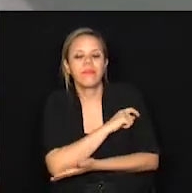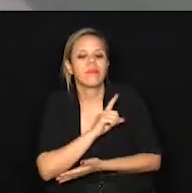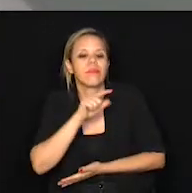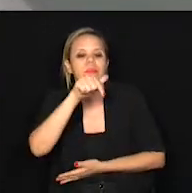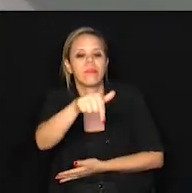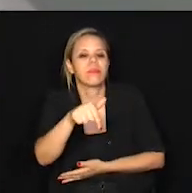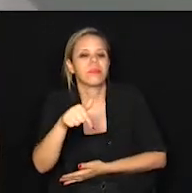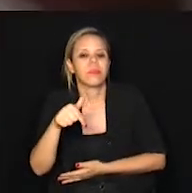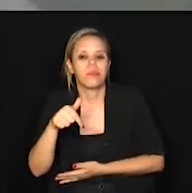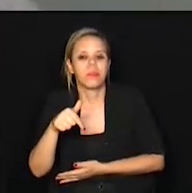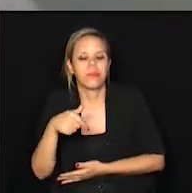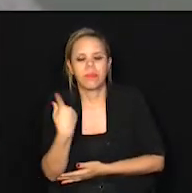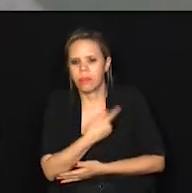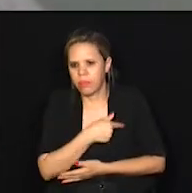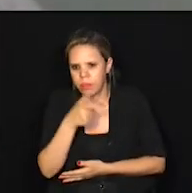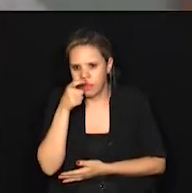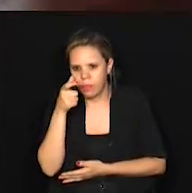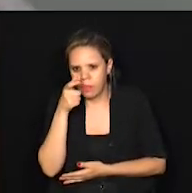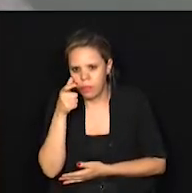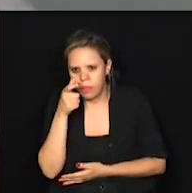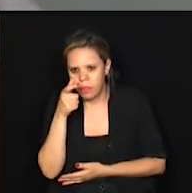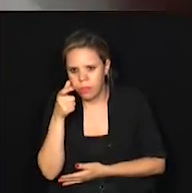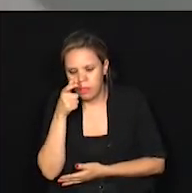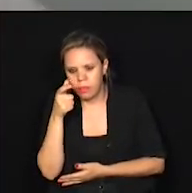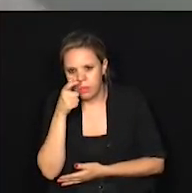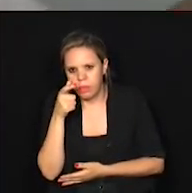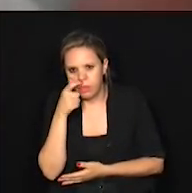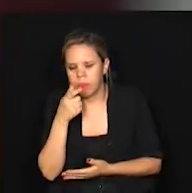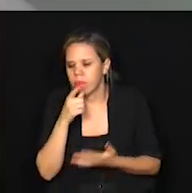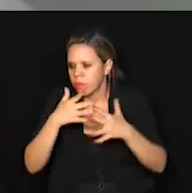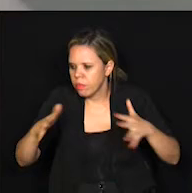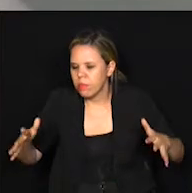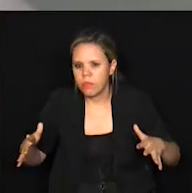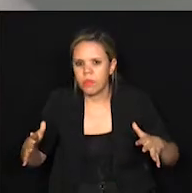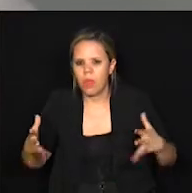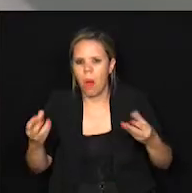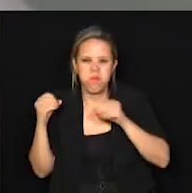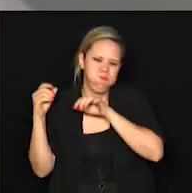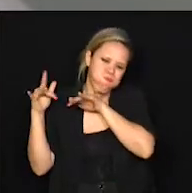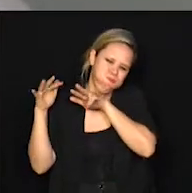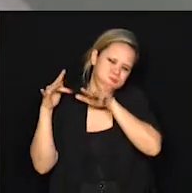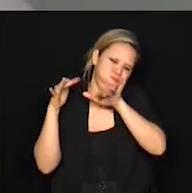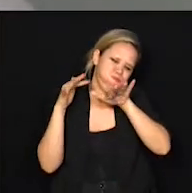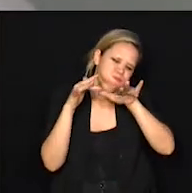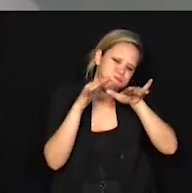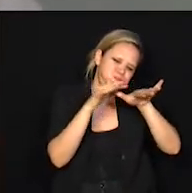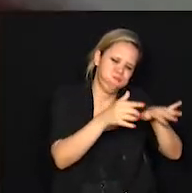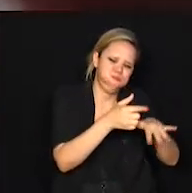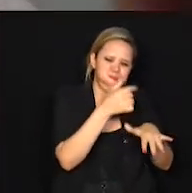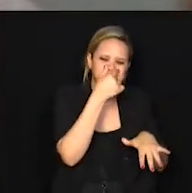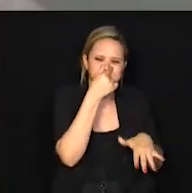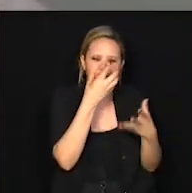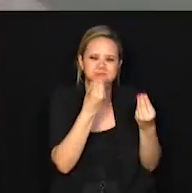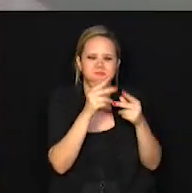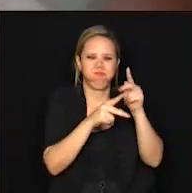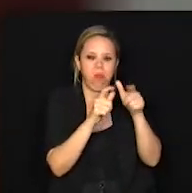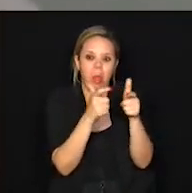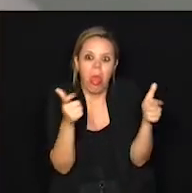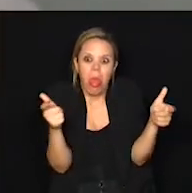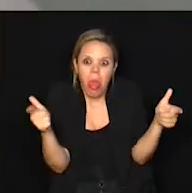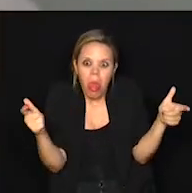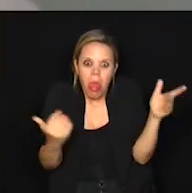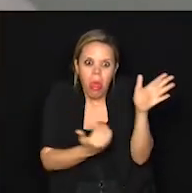as pessoas que estão nos ouvindo agora, se precisar fazer qualquer tipo de denúncia referente a